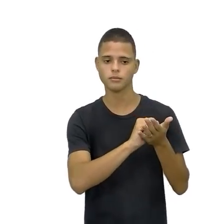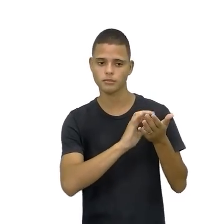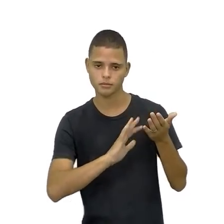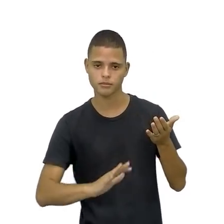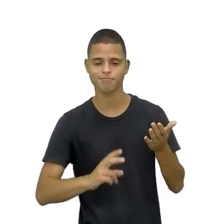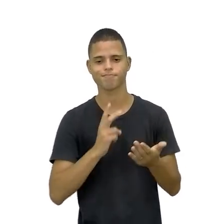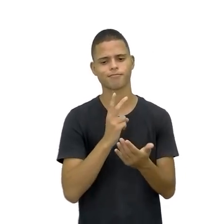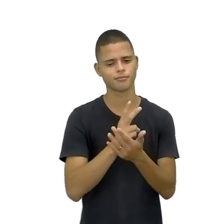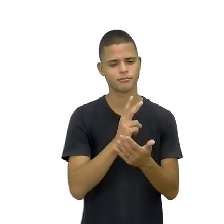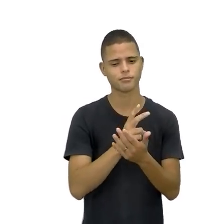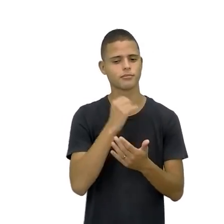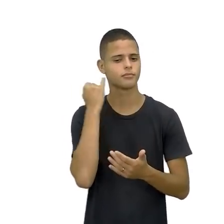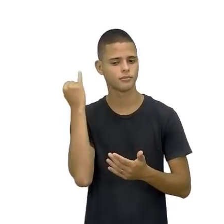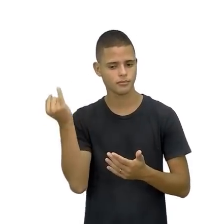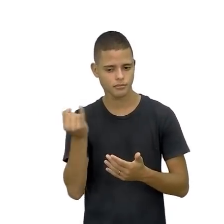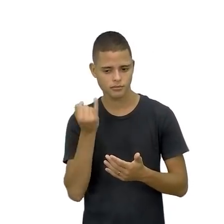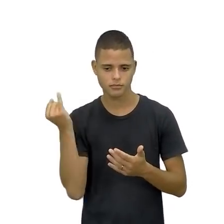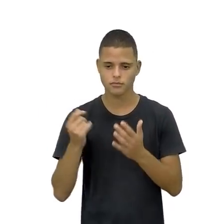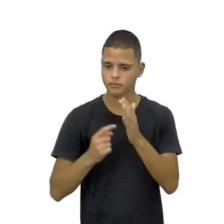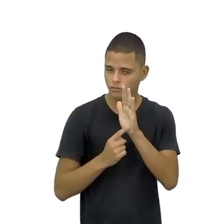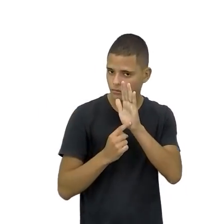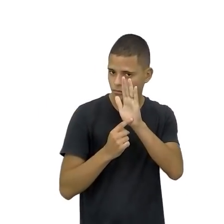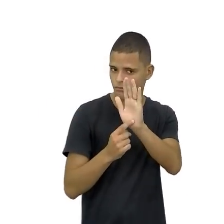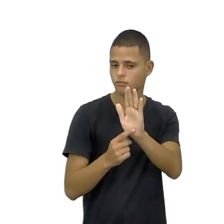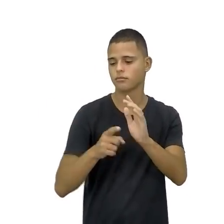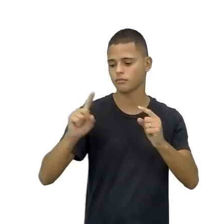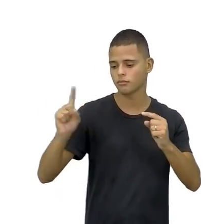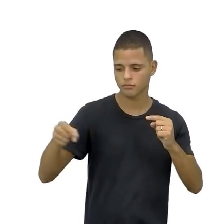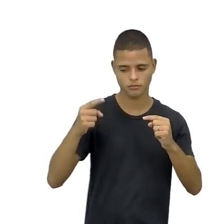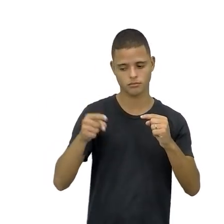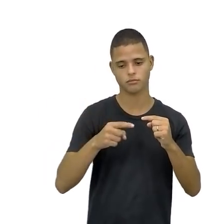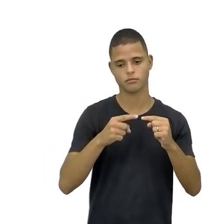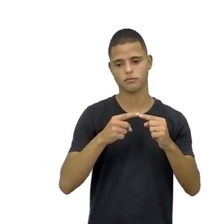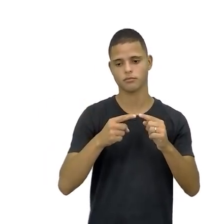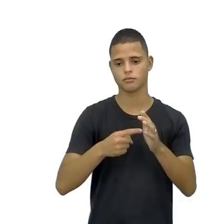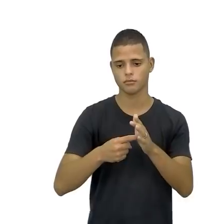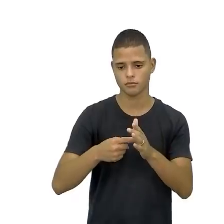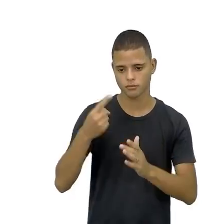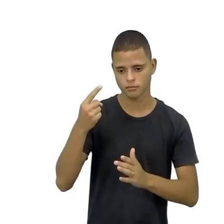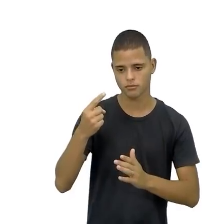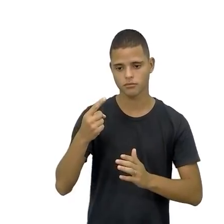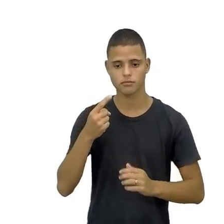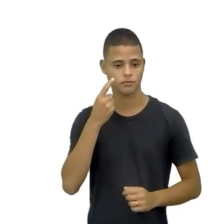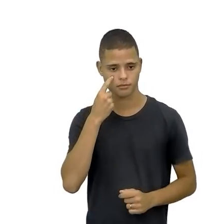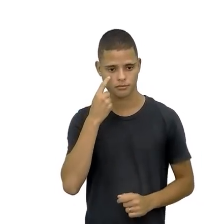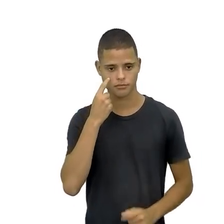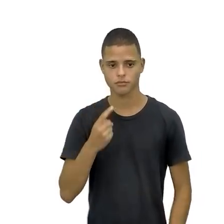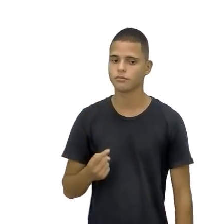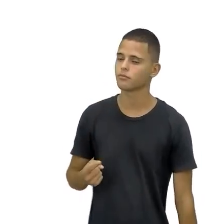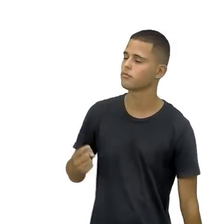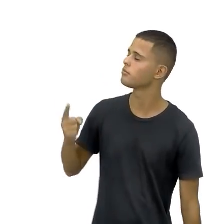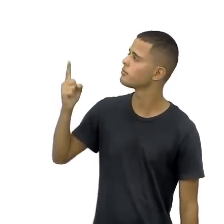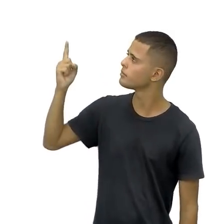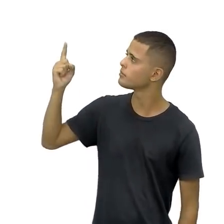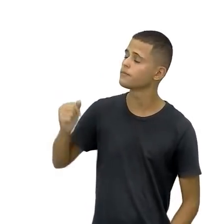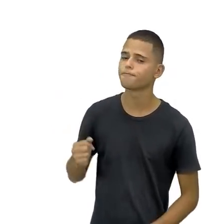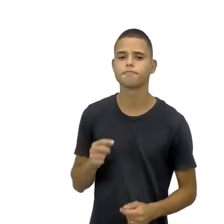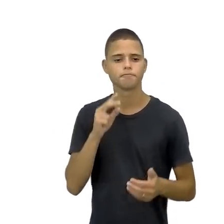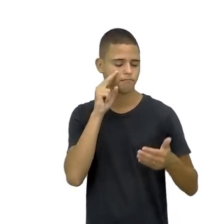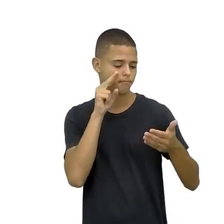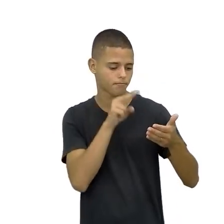sempre é importante apresentar esses objetivos. Primeiro, vamos ler aqui: revisitar